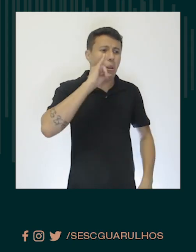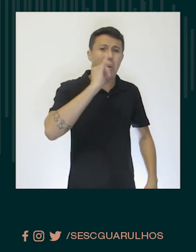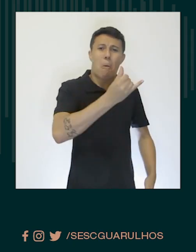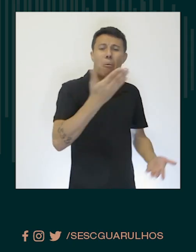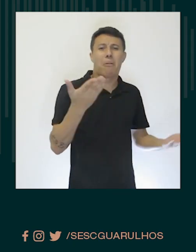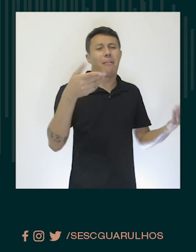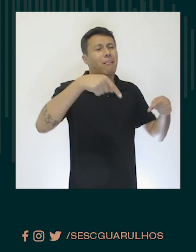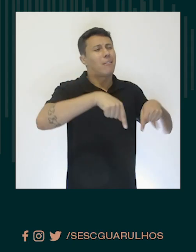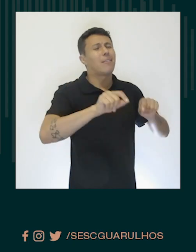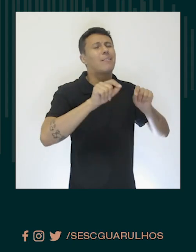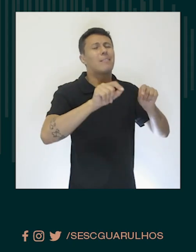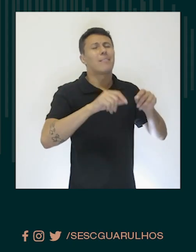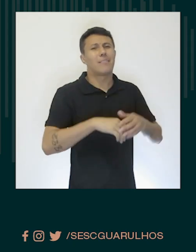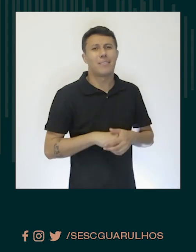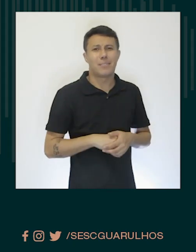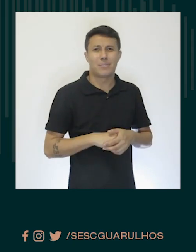que eu preciso colocar aqui que